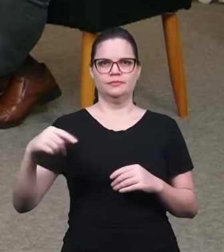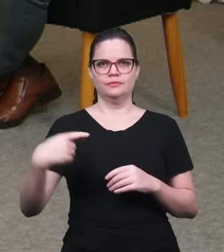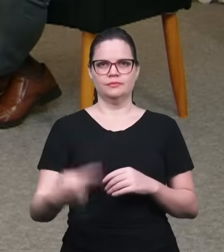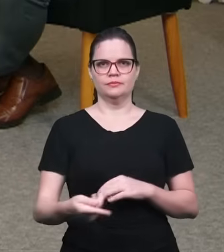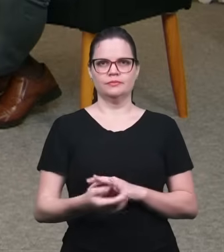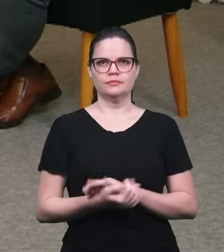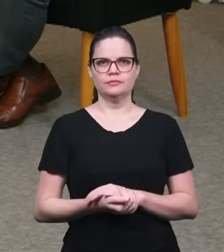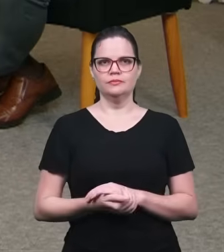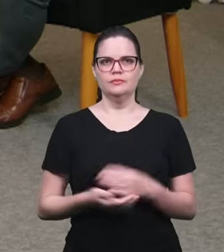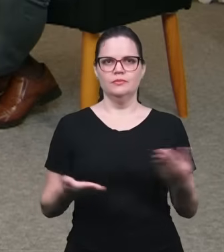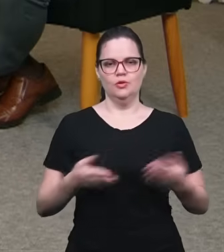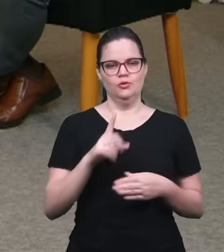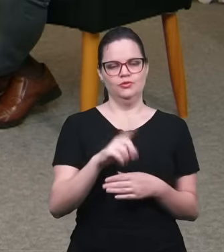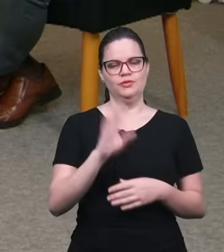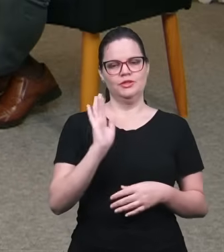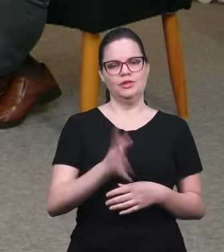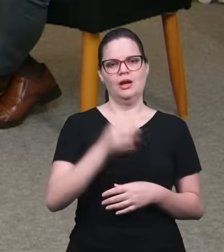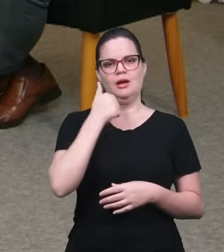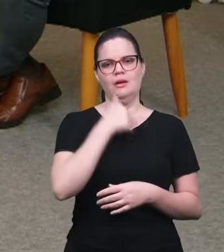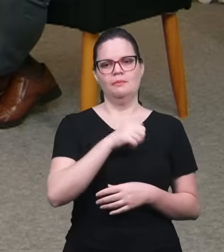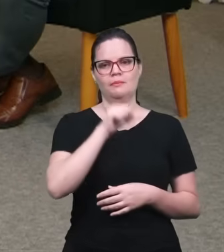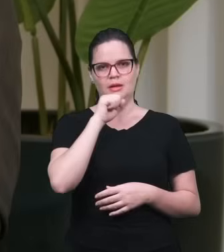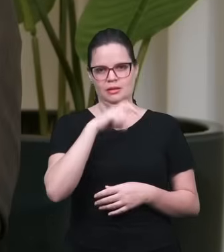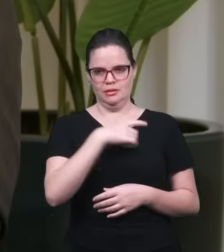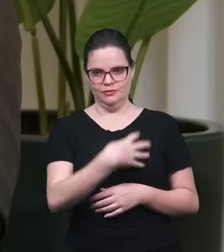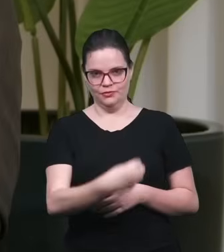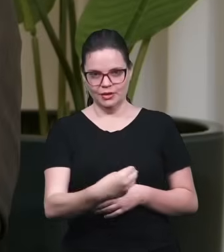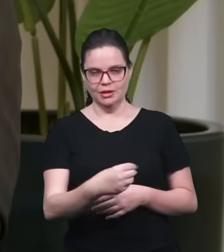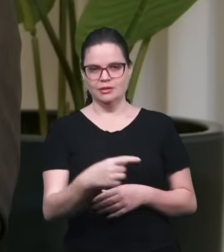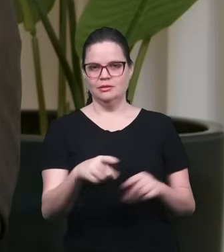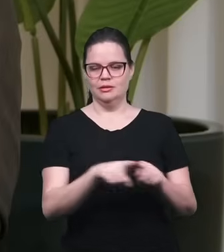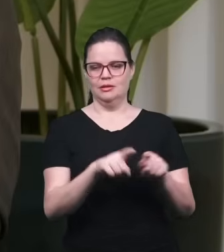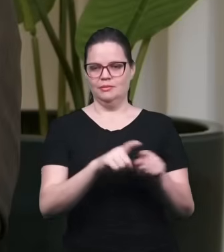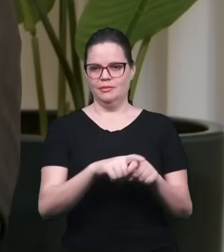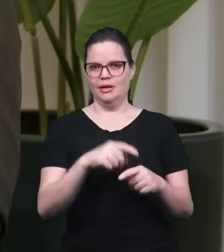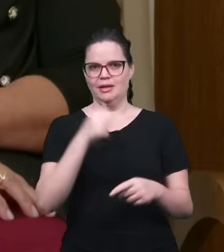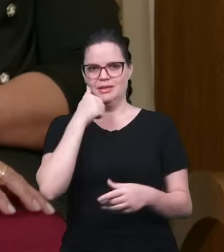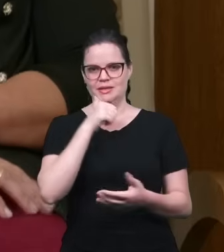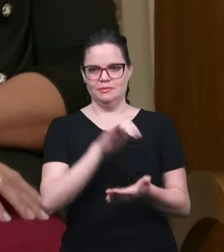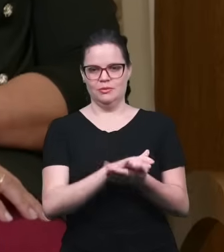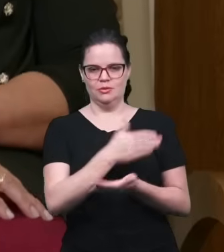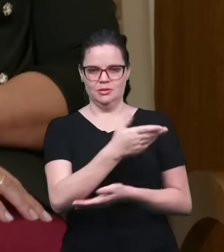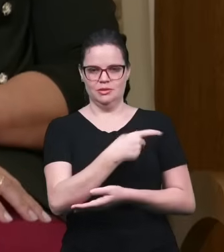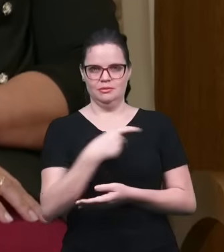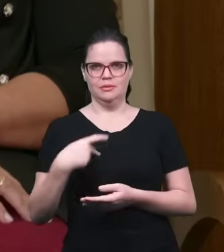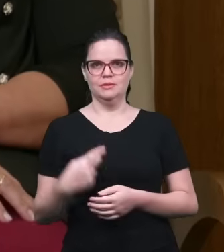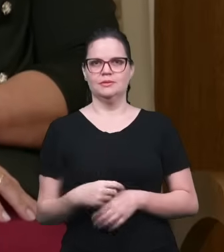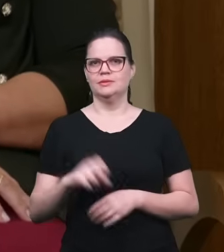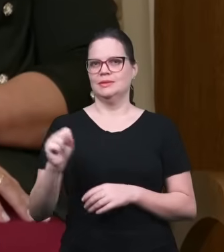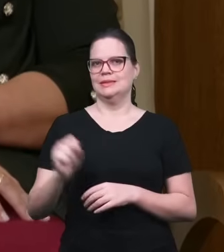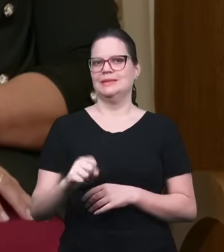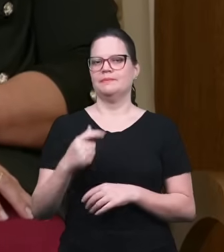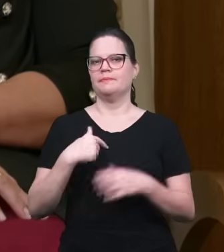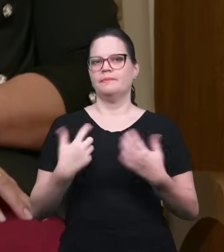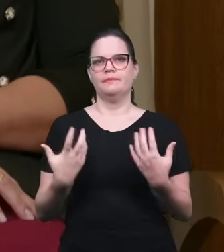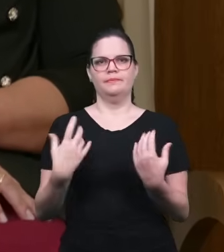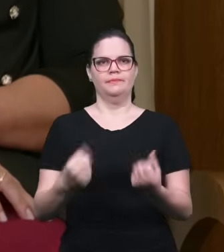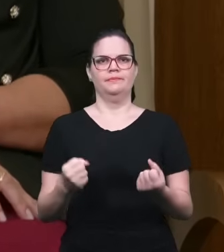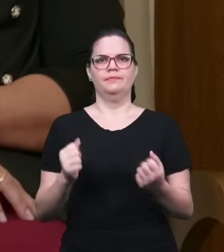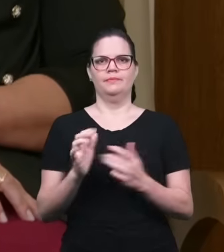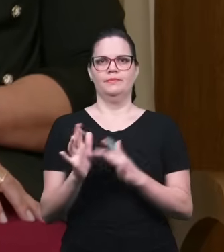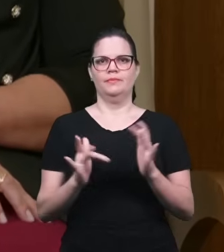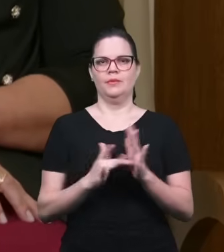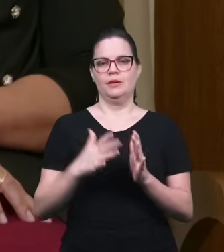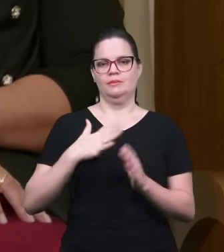hoje, mãe, esposa de pastor. Sim. Que bênção, né, Gisele? Uma bênção. Cheguei na presença do Senhor com 17 anos. Teve